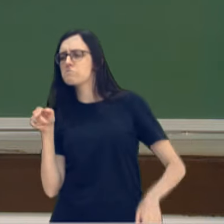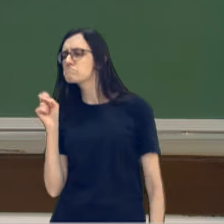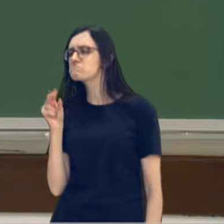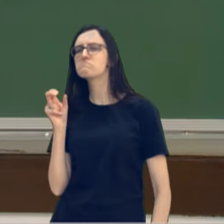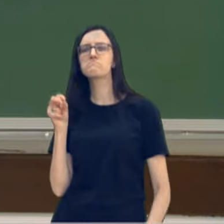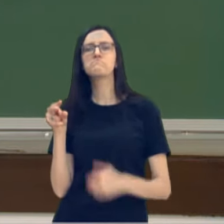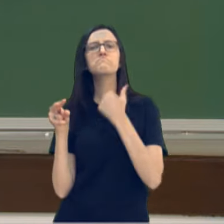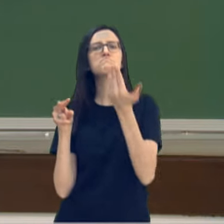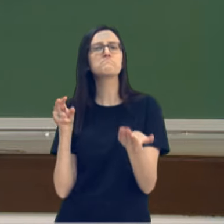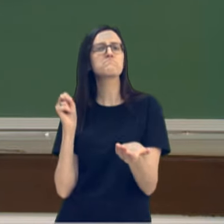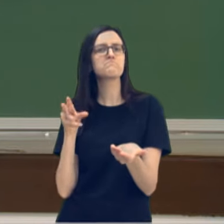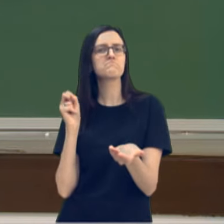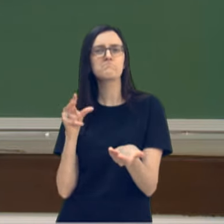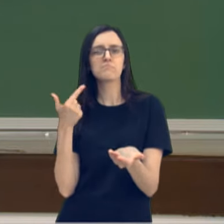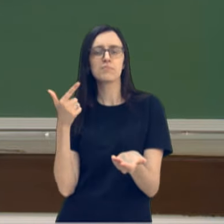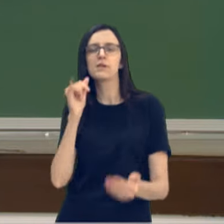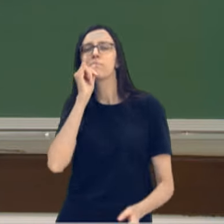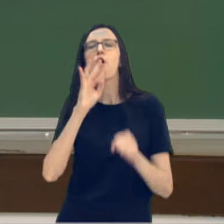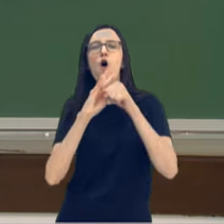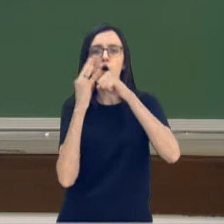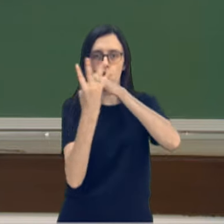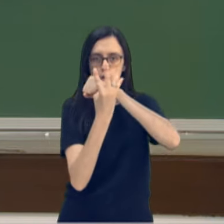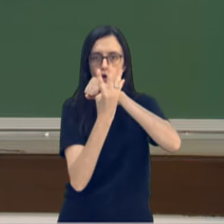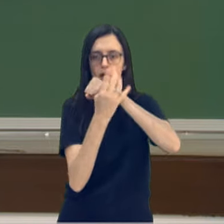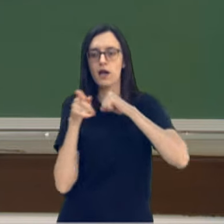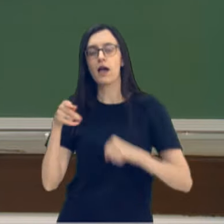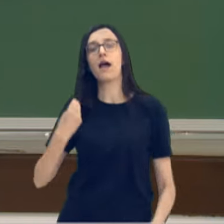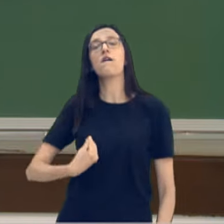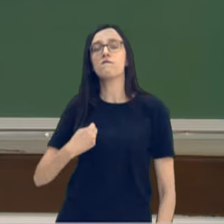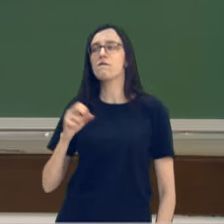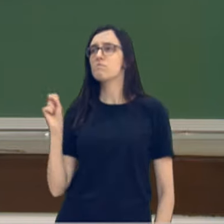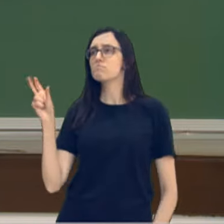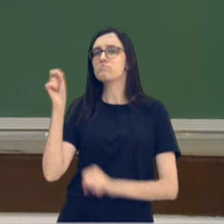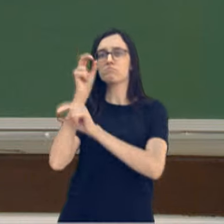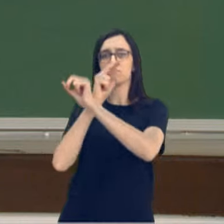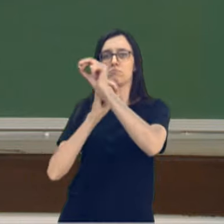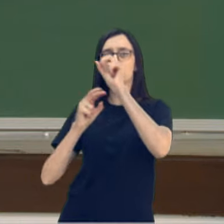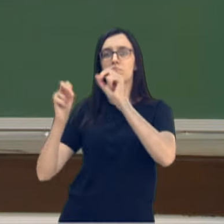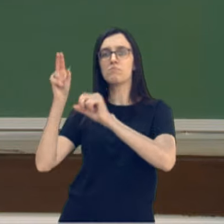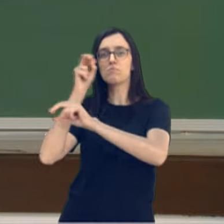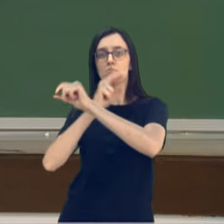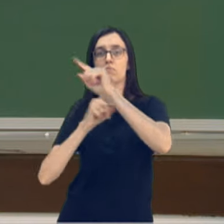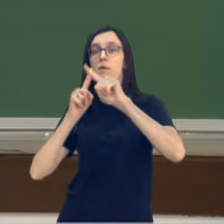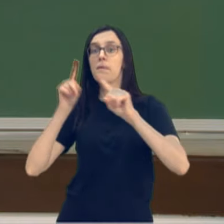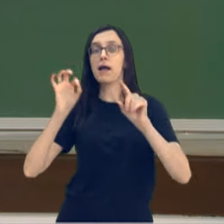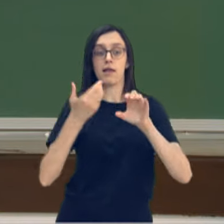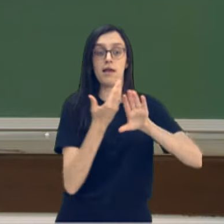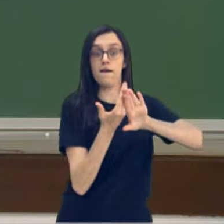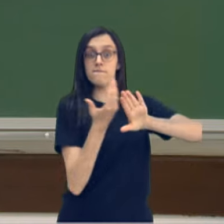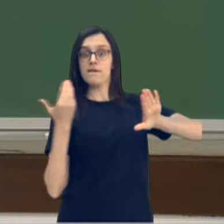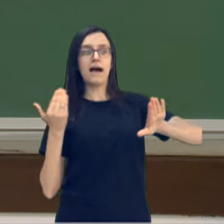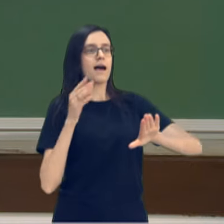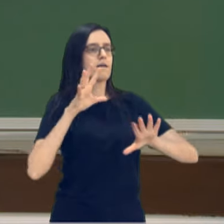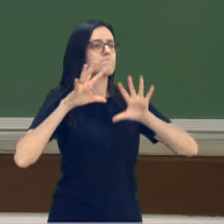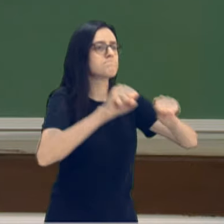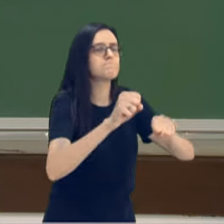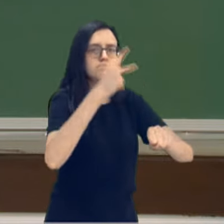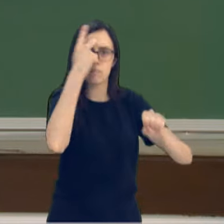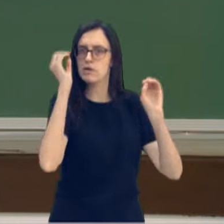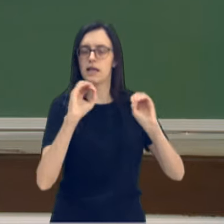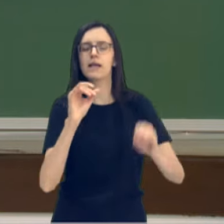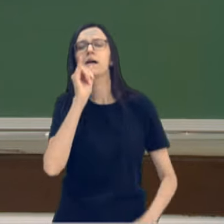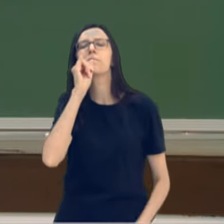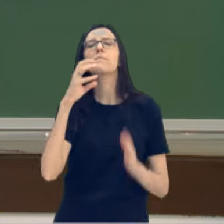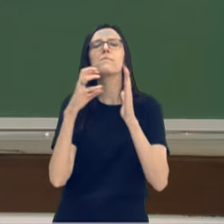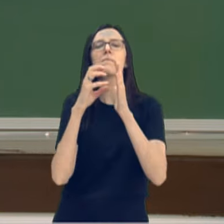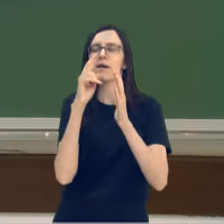parado. Alguns vírus, como o coronavírus, eles continuam viáveis por algum tempo, mesmo fora dos hospedeiros. O HIV, por